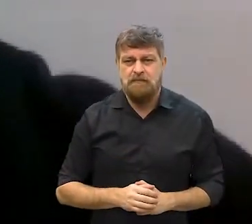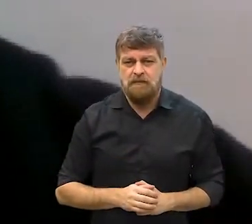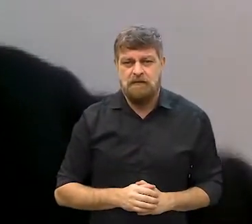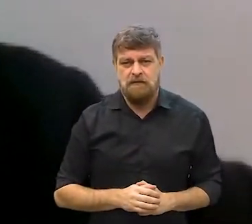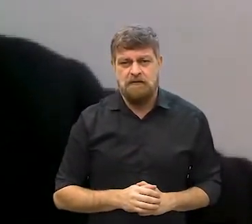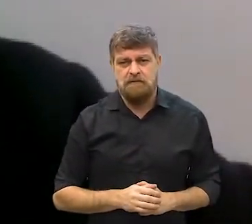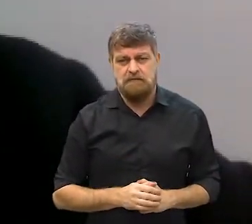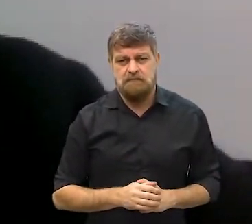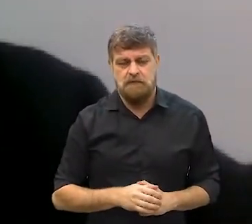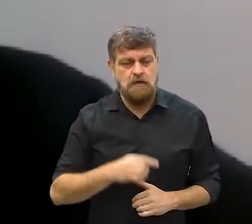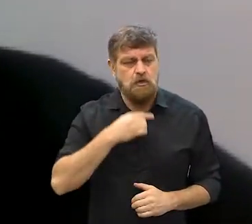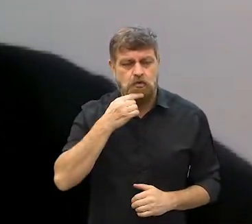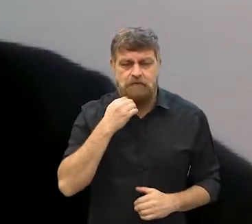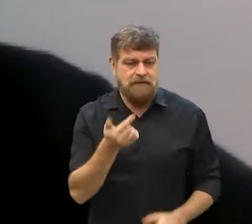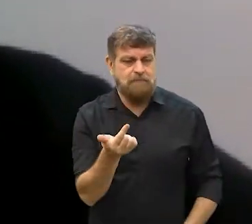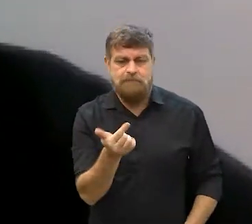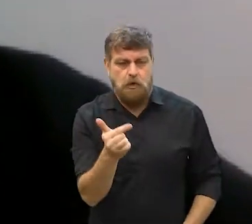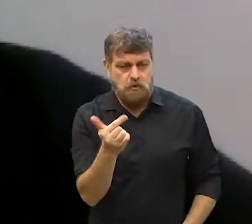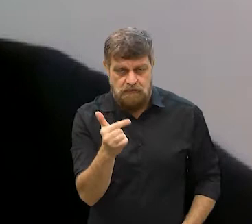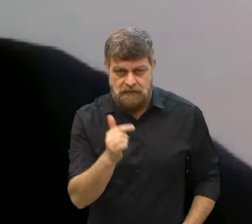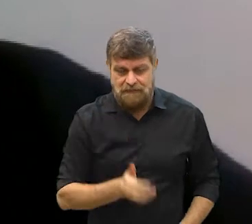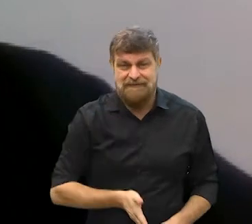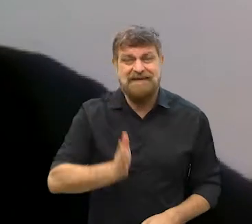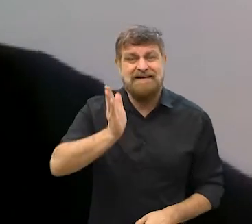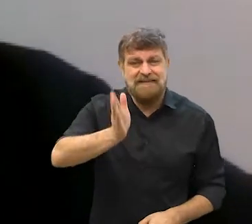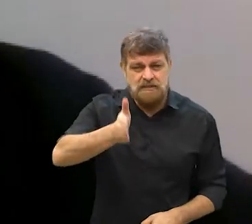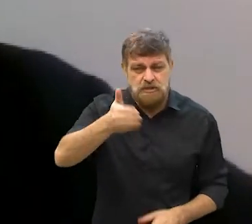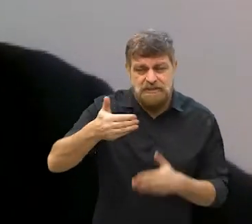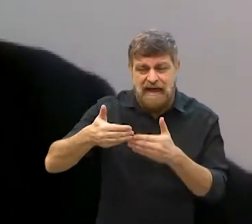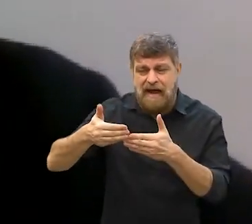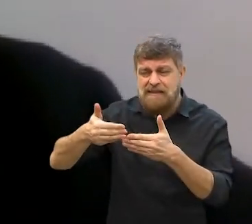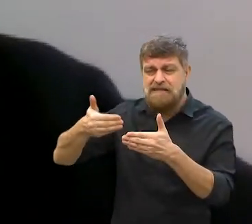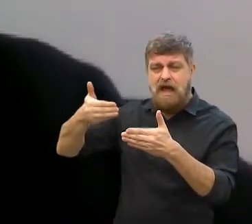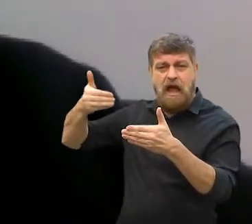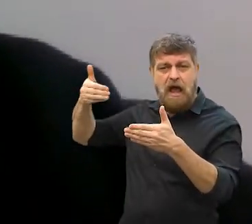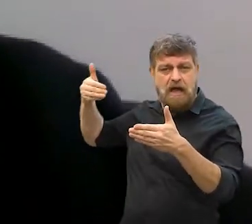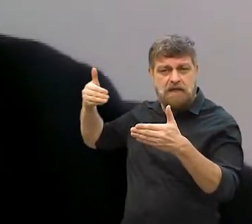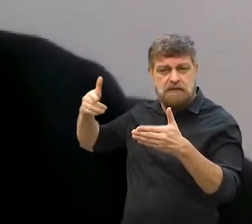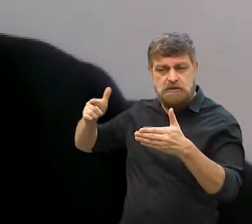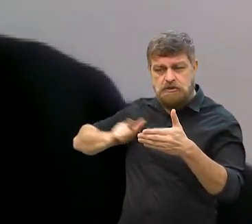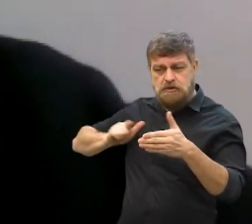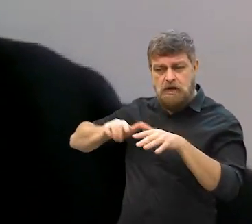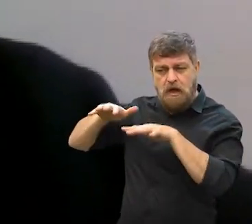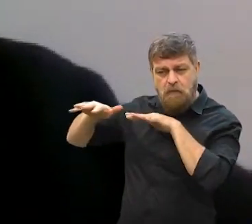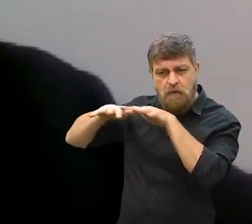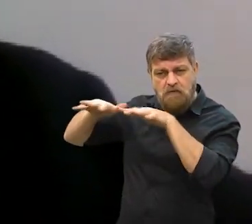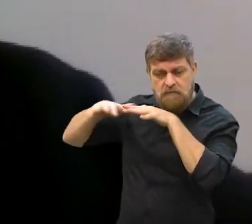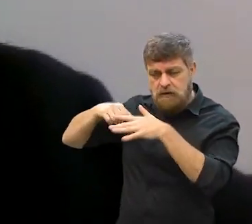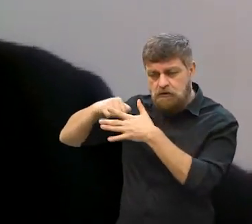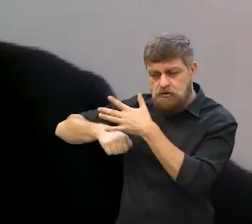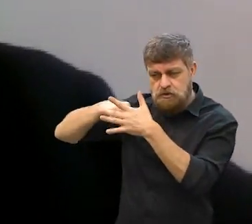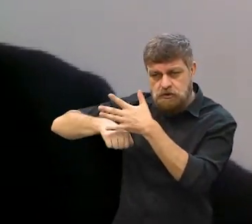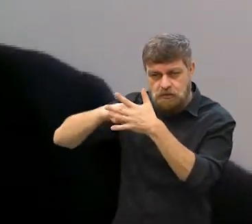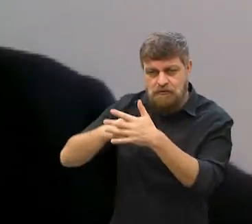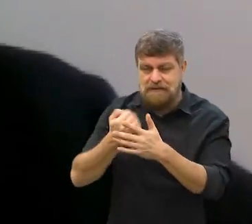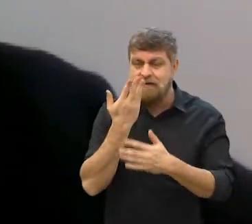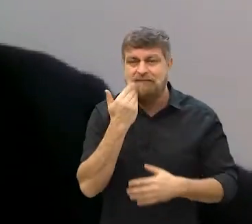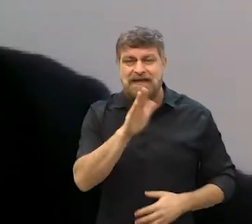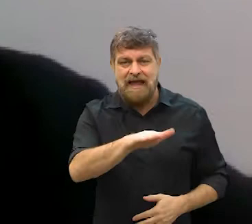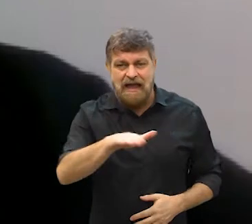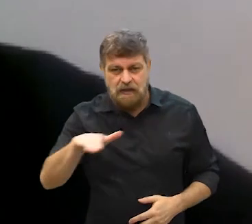Eu não tenho dúvida nenhuma. Já existia um movimento, tanto da educação